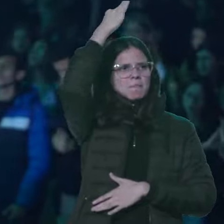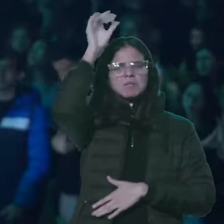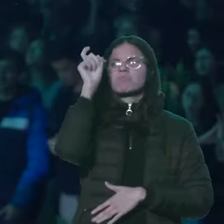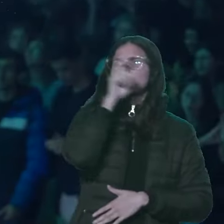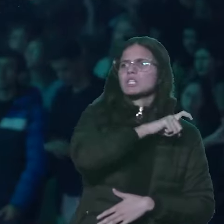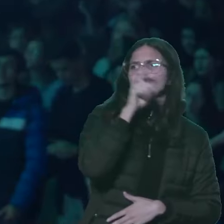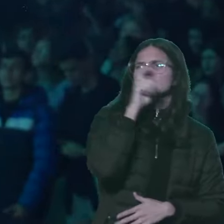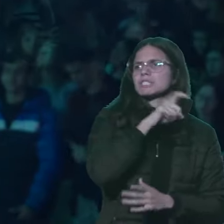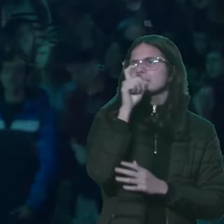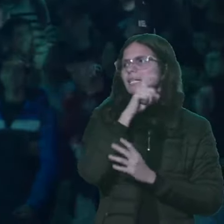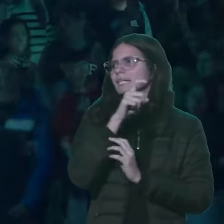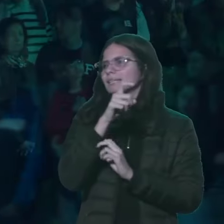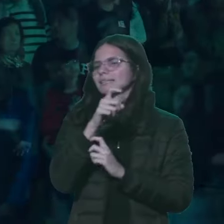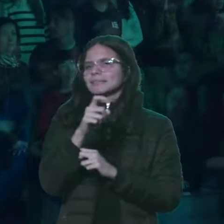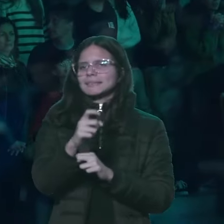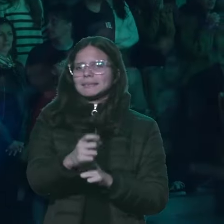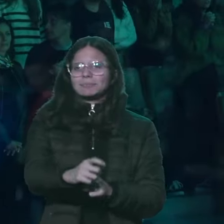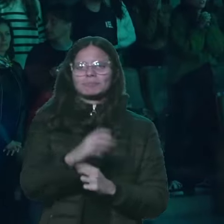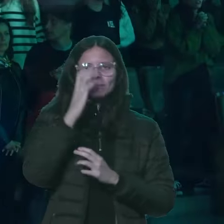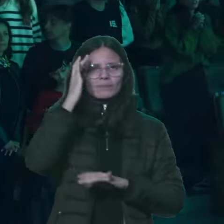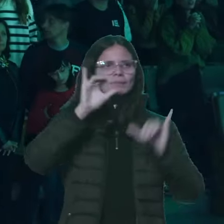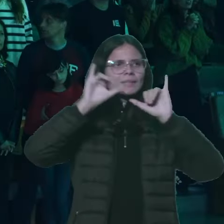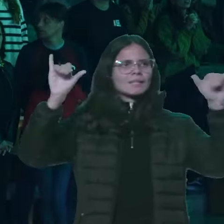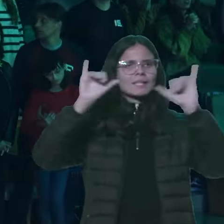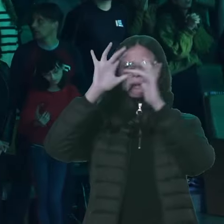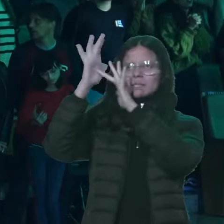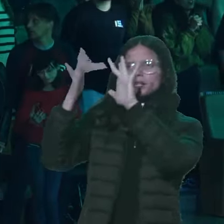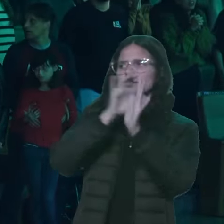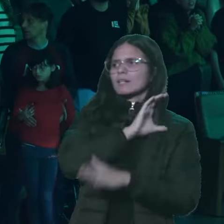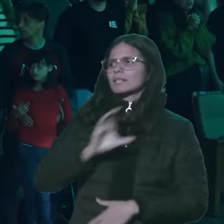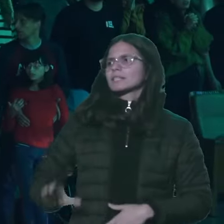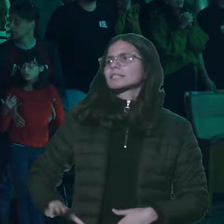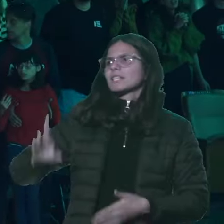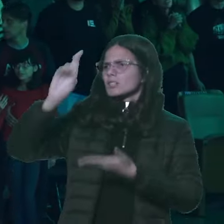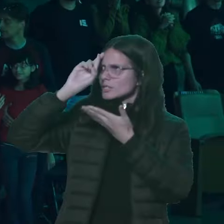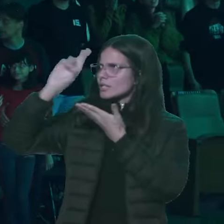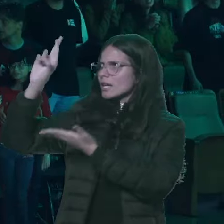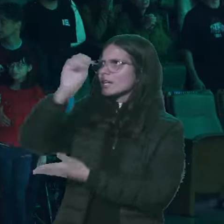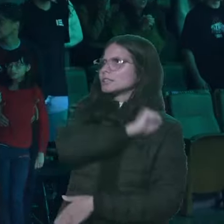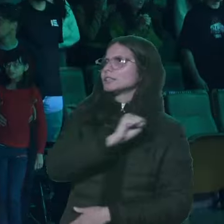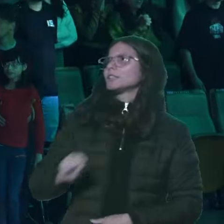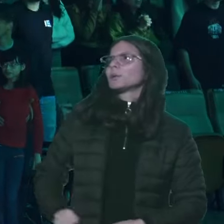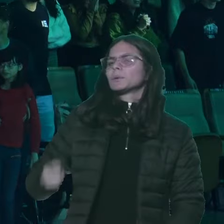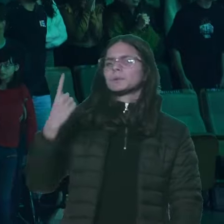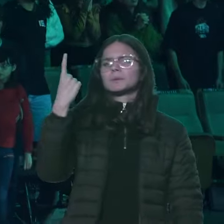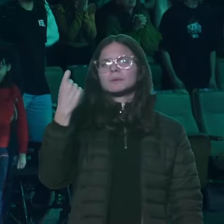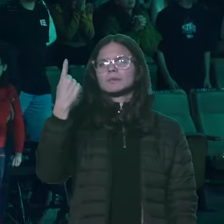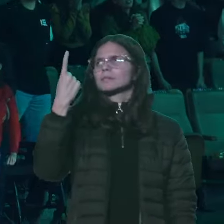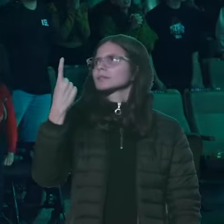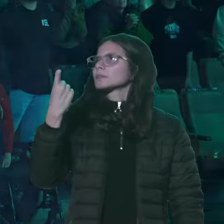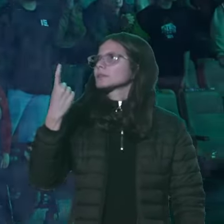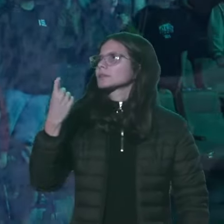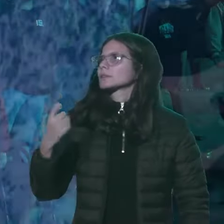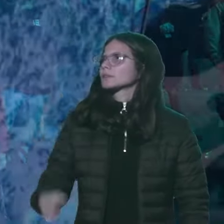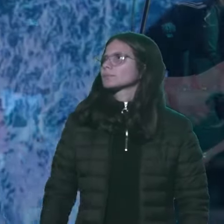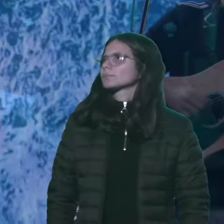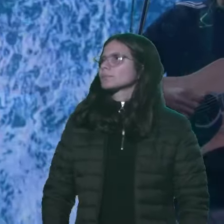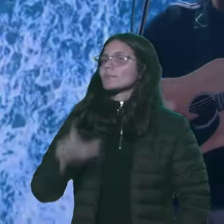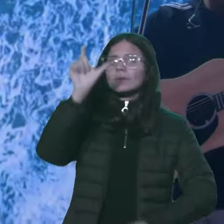deste lugar e declaramos que Jesus Cristo é o Senhor. Jesus Cristo é o Senhor. E pessoas